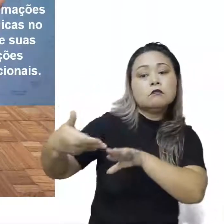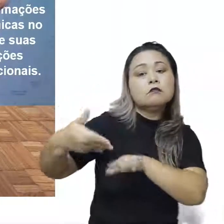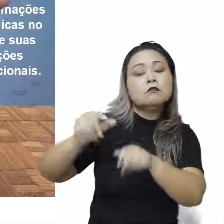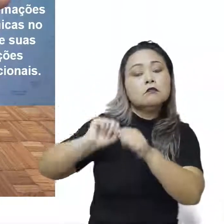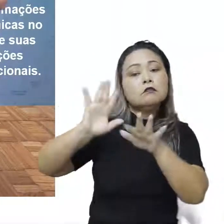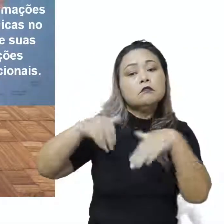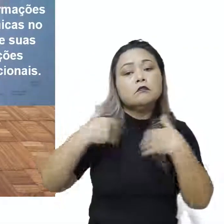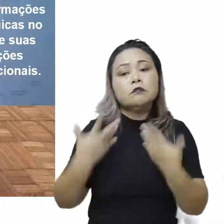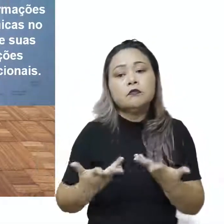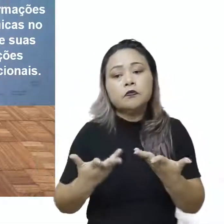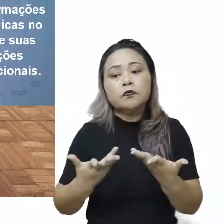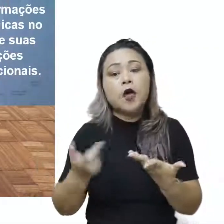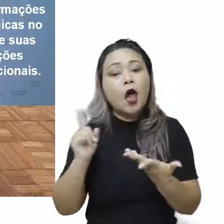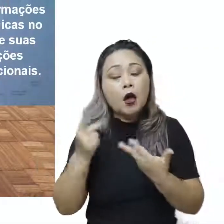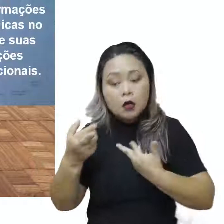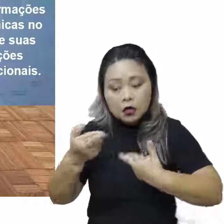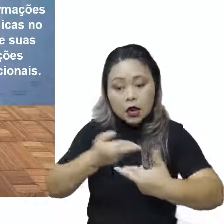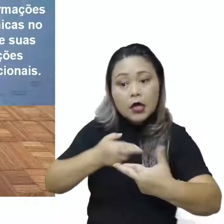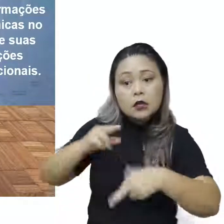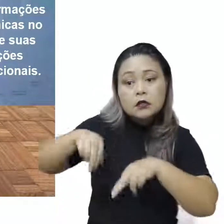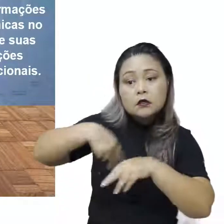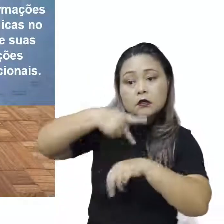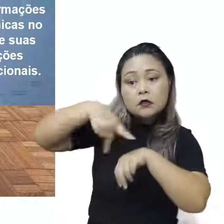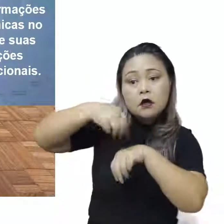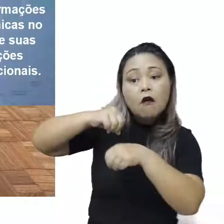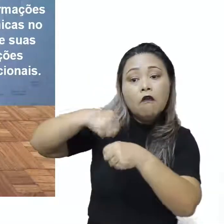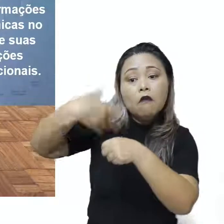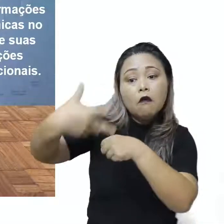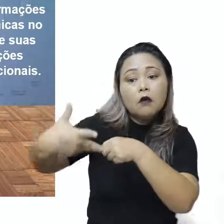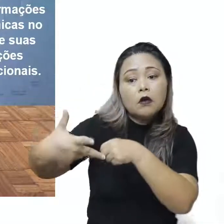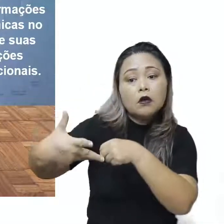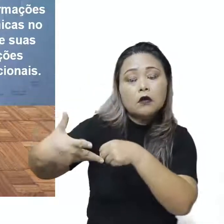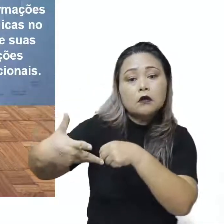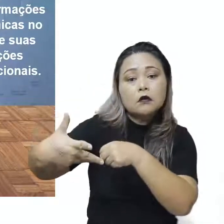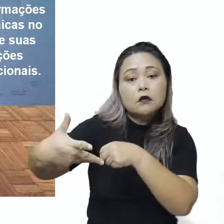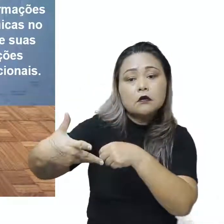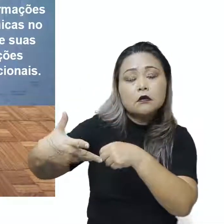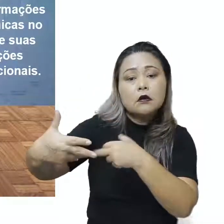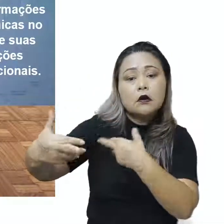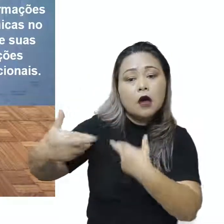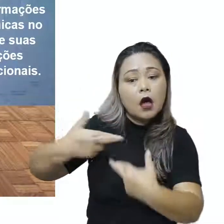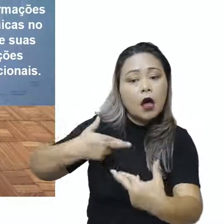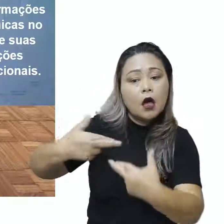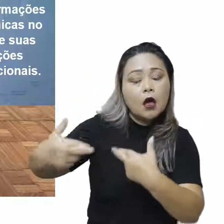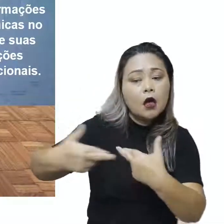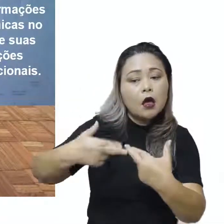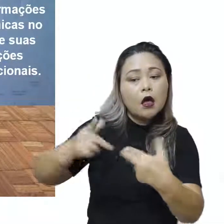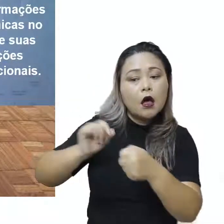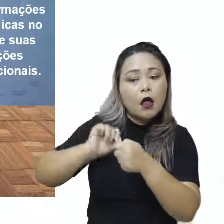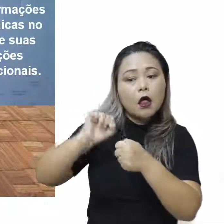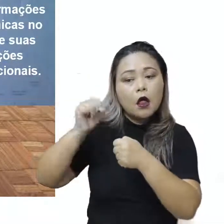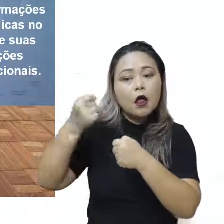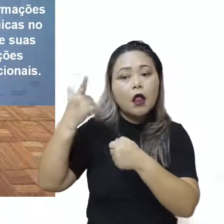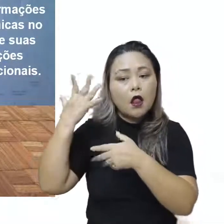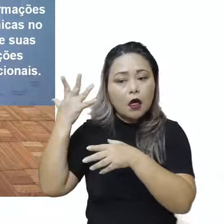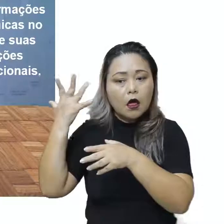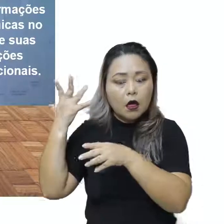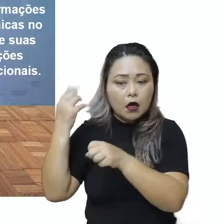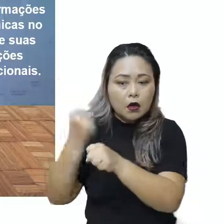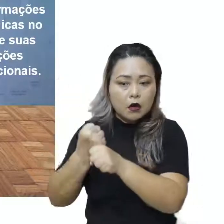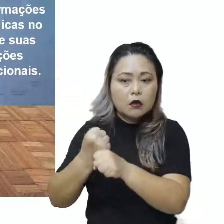tá? Nessas relações internacionais, eu vou dar uma olhada lá no Revisa Enem, na